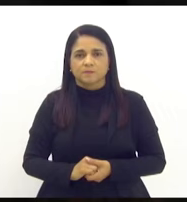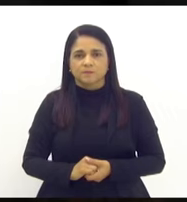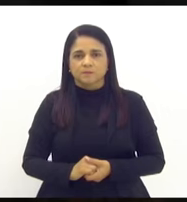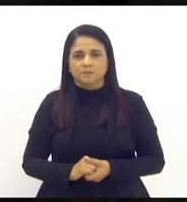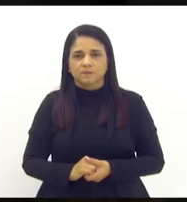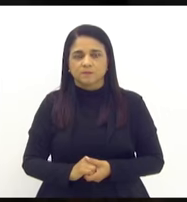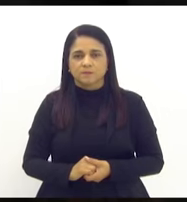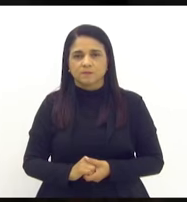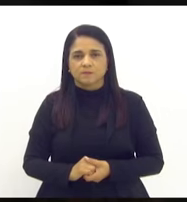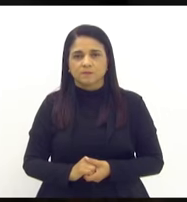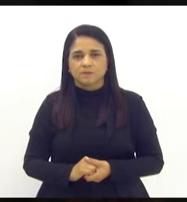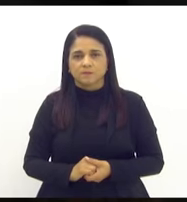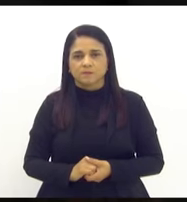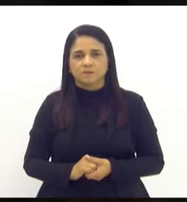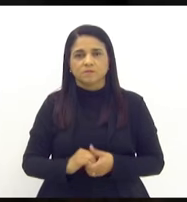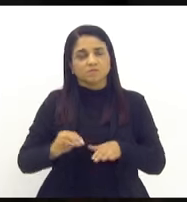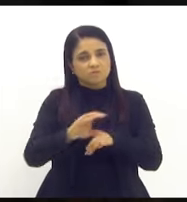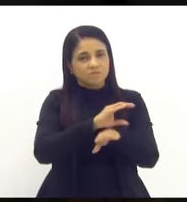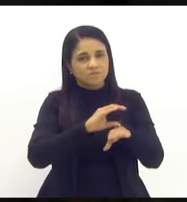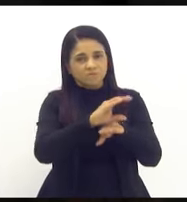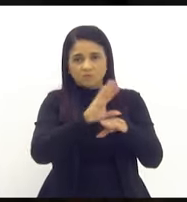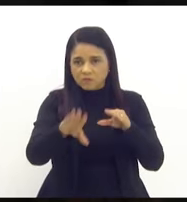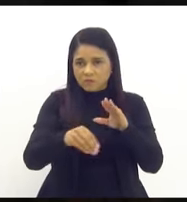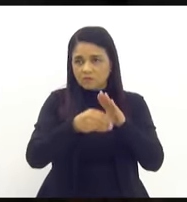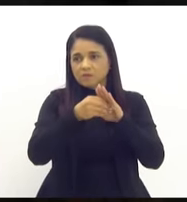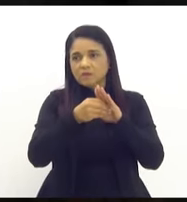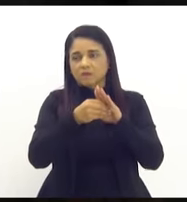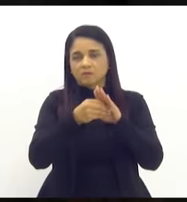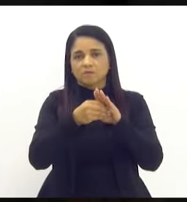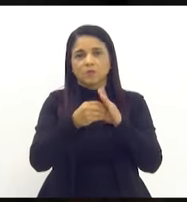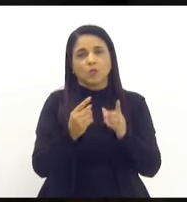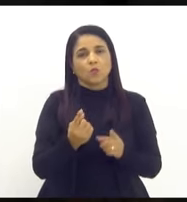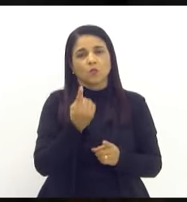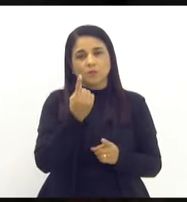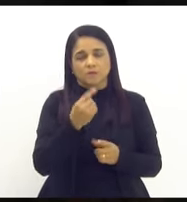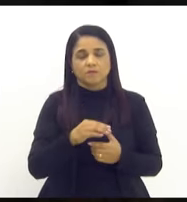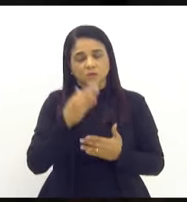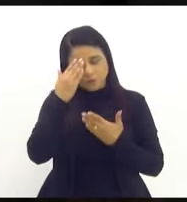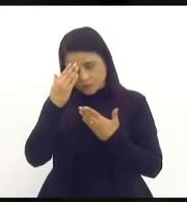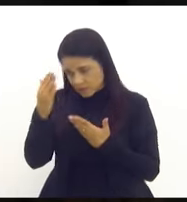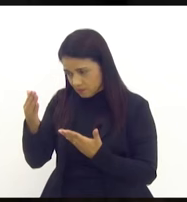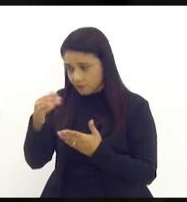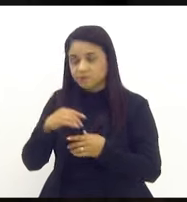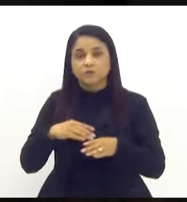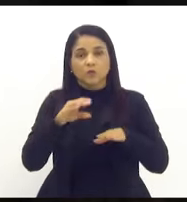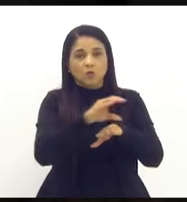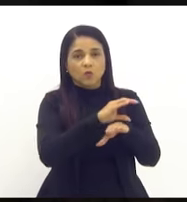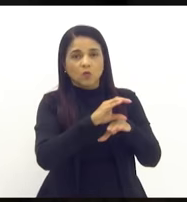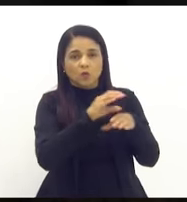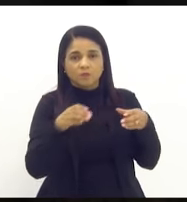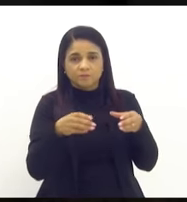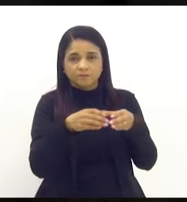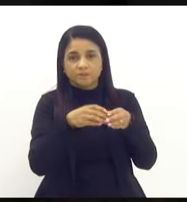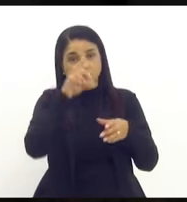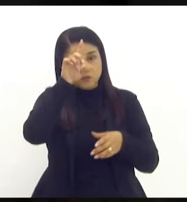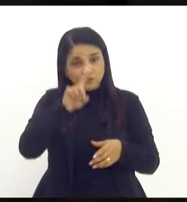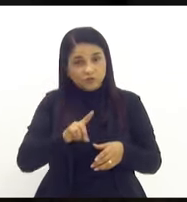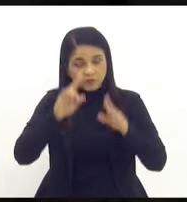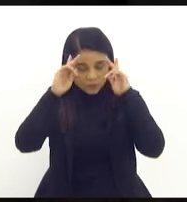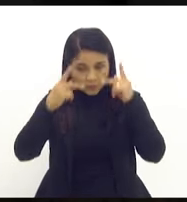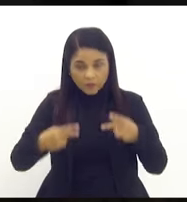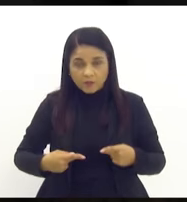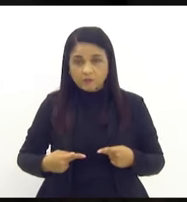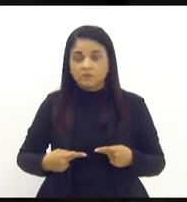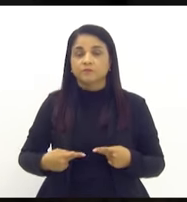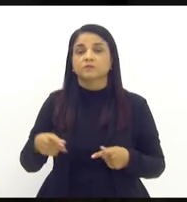amorm pela constitucionalidade com emenda uma Emenda Presidente obrigado pela comissão de defesa dos Direitos Humanos deputada